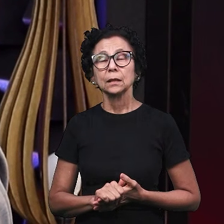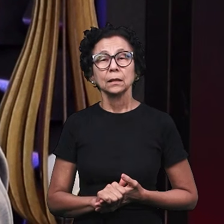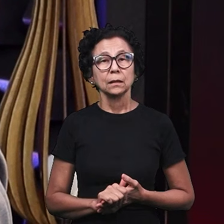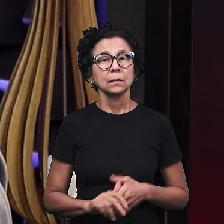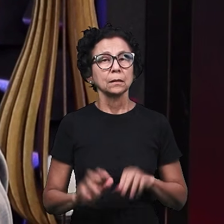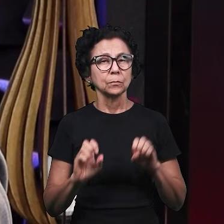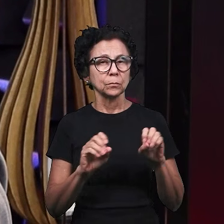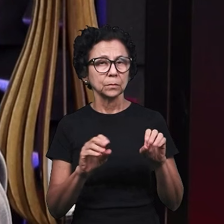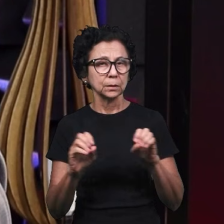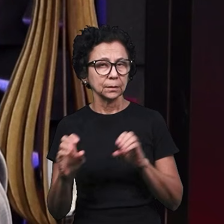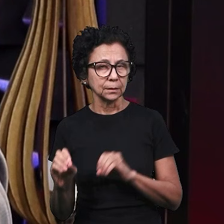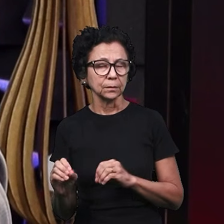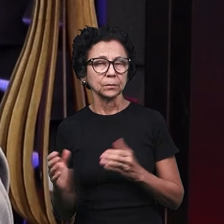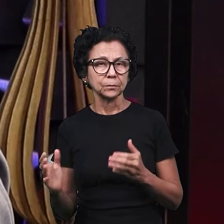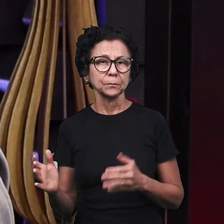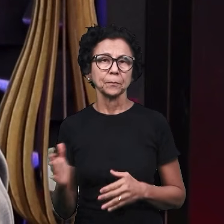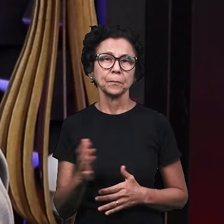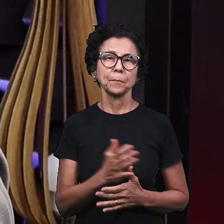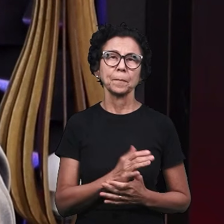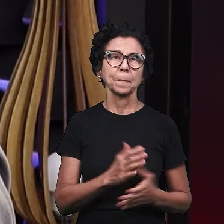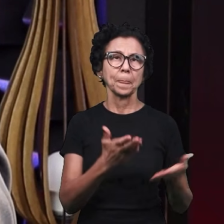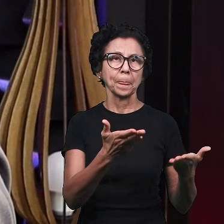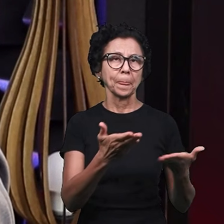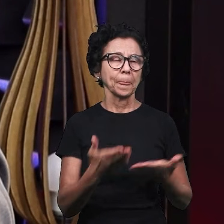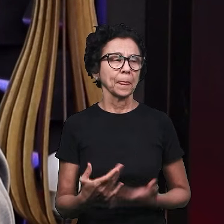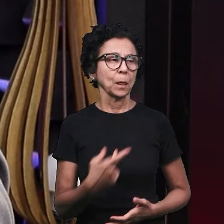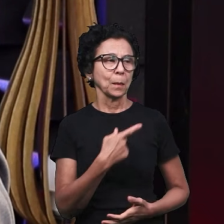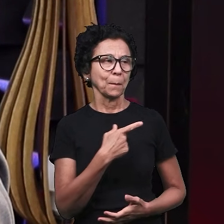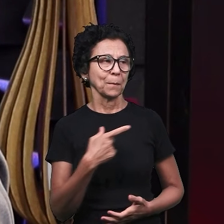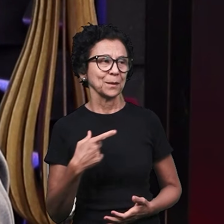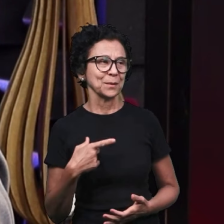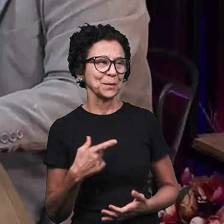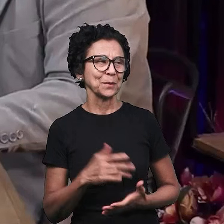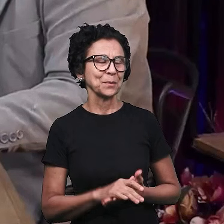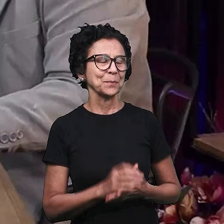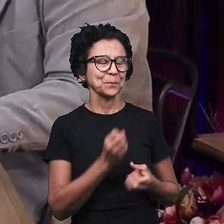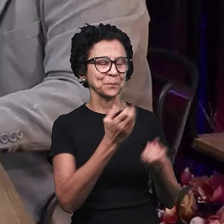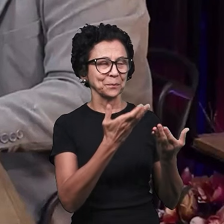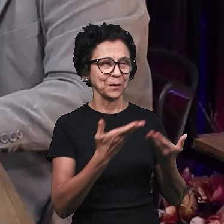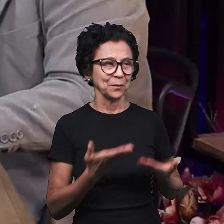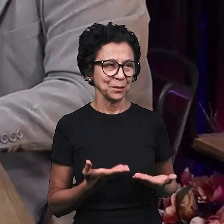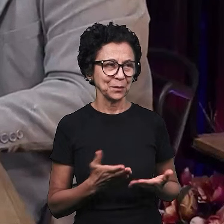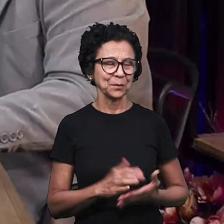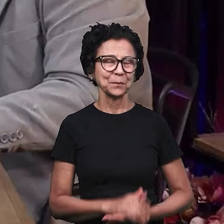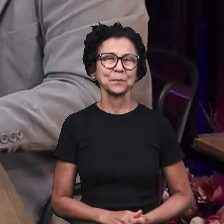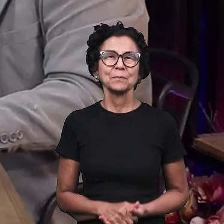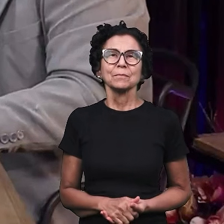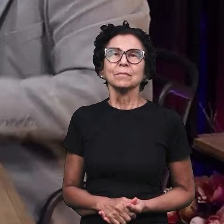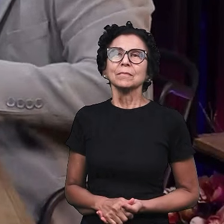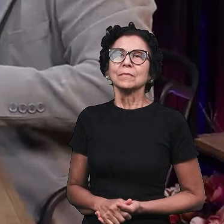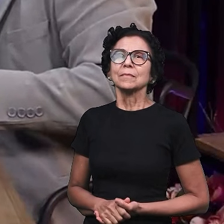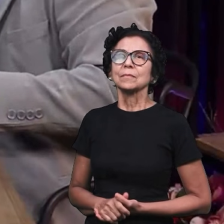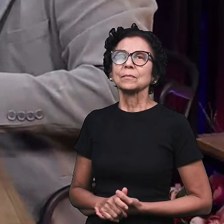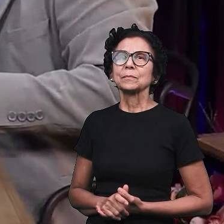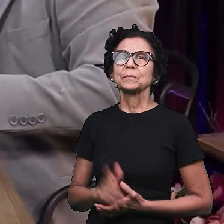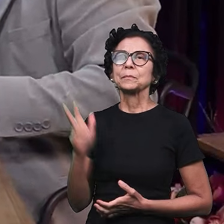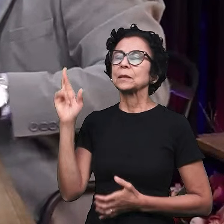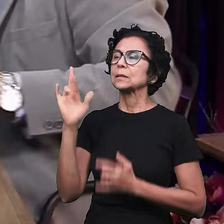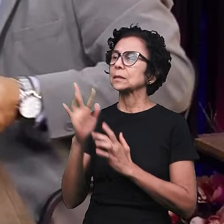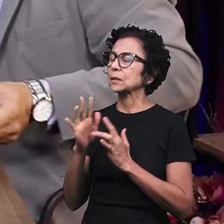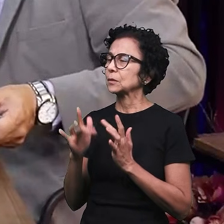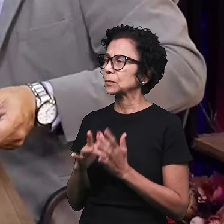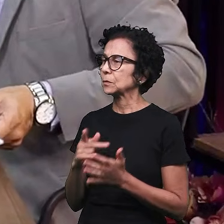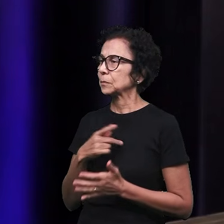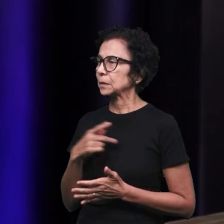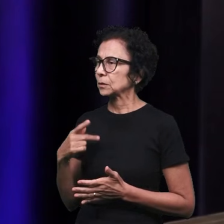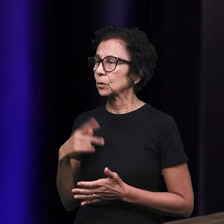operação e todo um ensino ali, muitos fatos ali. Comigo aqui no estúdio está o pastor Roberto Pedra. A paz do seu pastor, seja bem-vindo novamente. Paz do seu